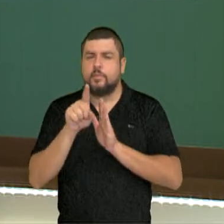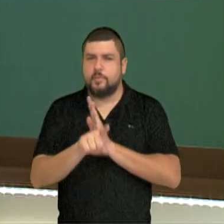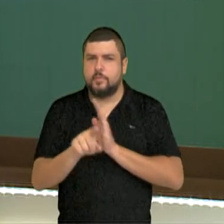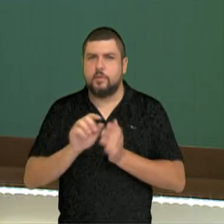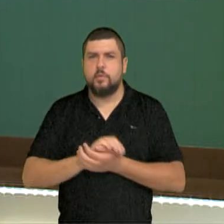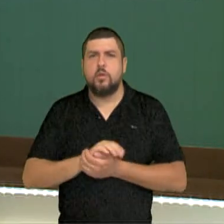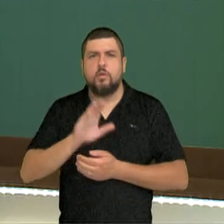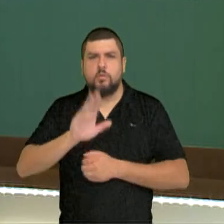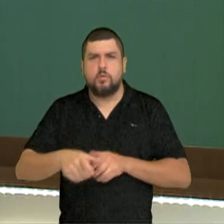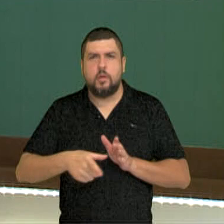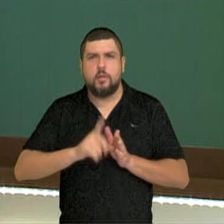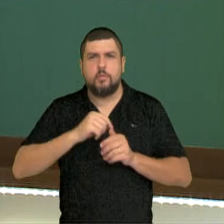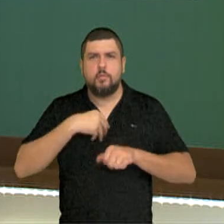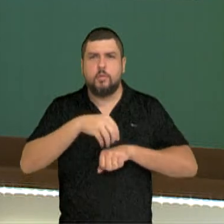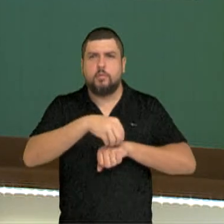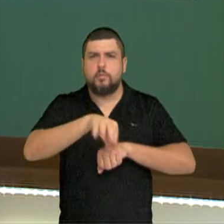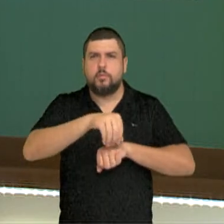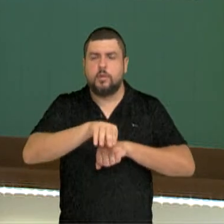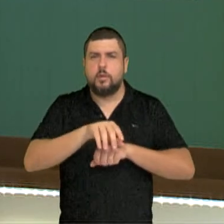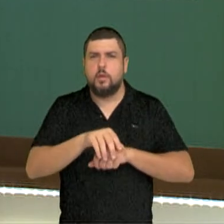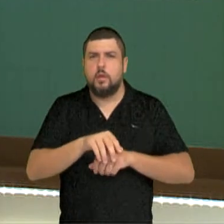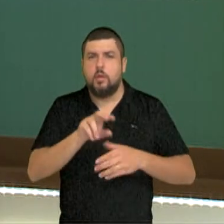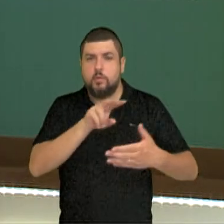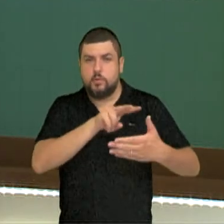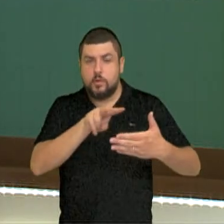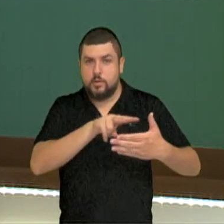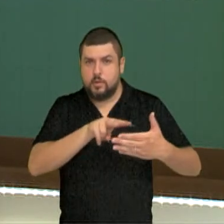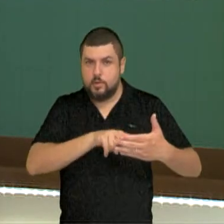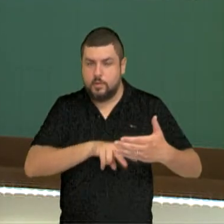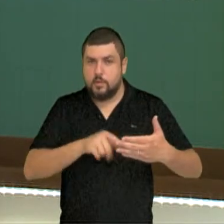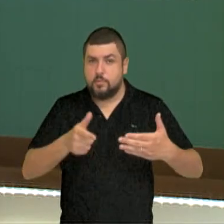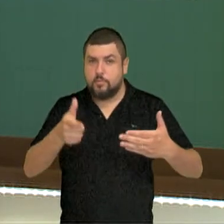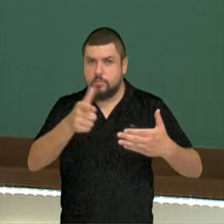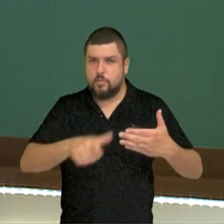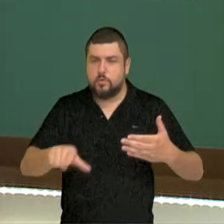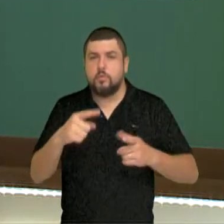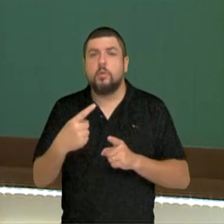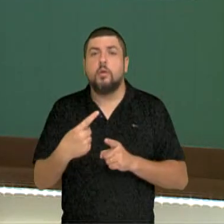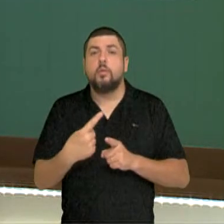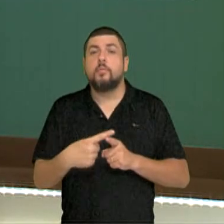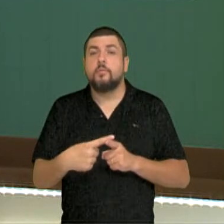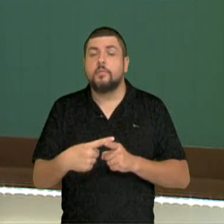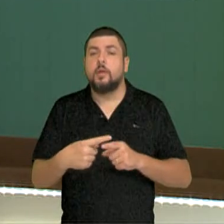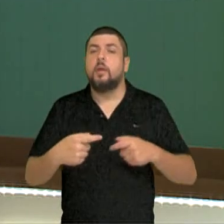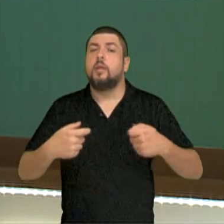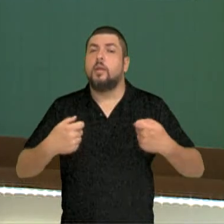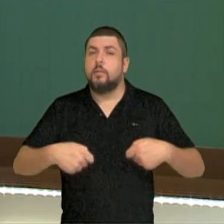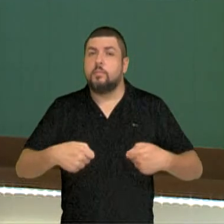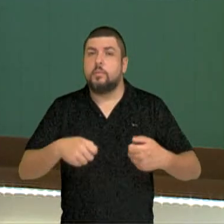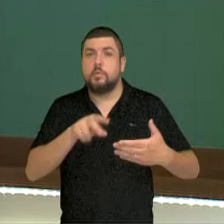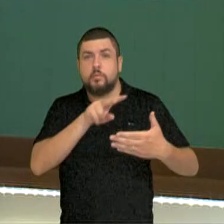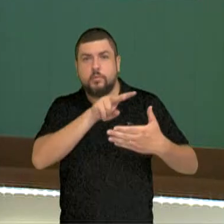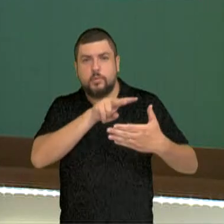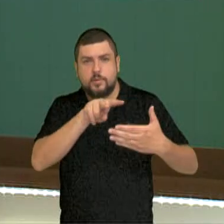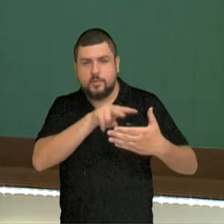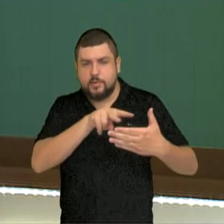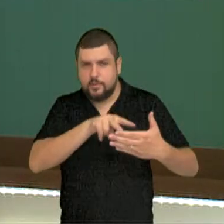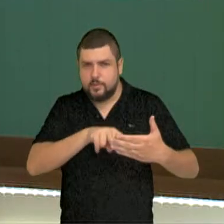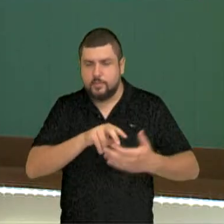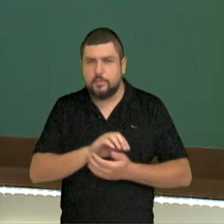dei a dica anteriormente. Quando eu digo releia, é porque precisa retomar o texto.